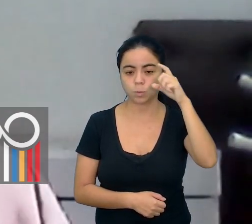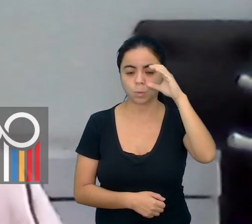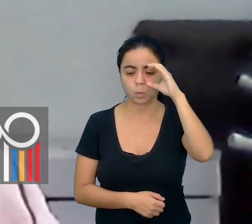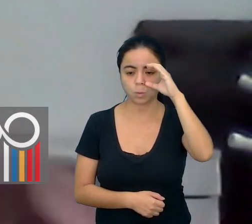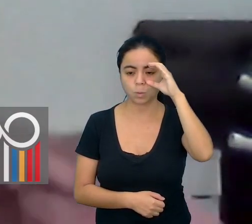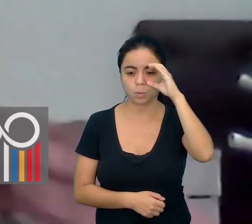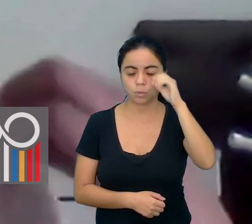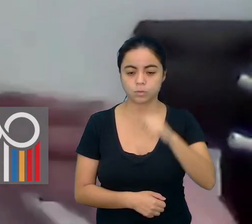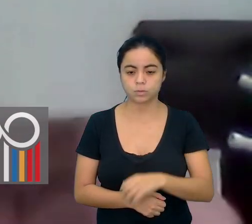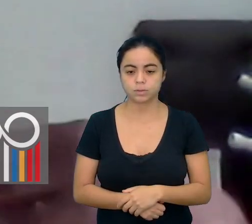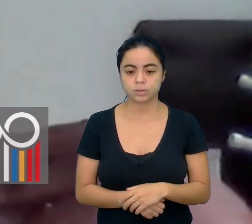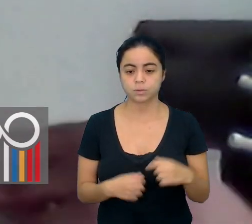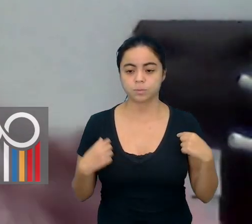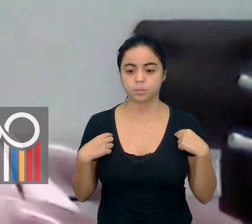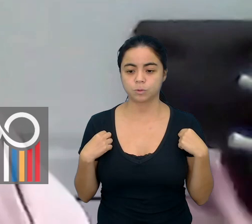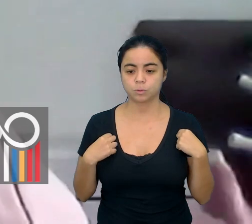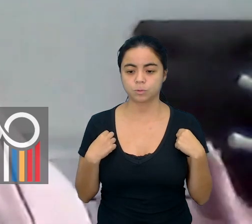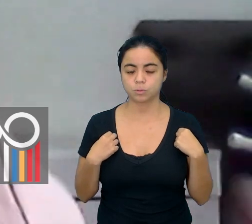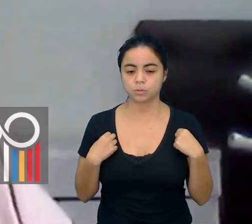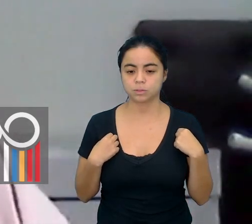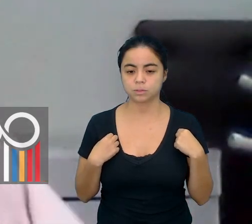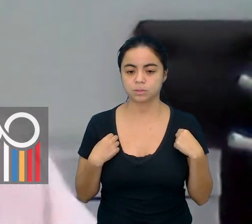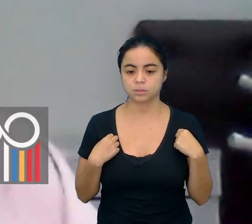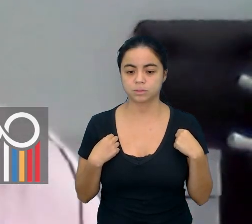óculos e estou usando uma blusinha